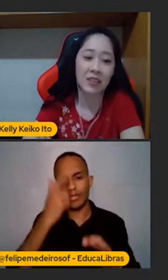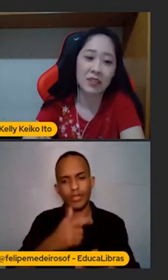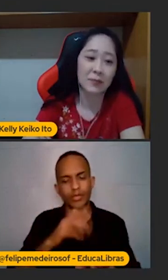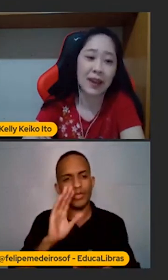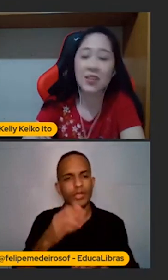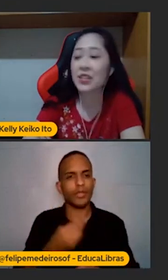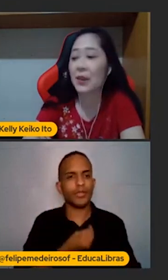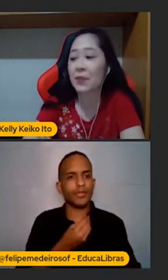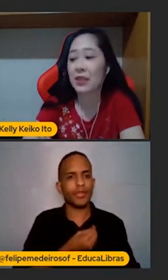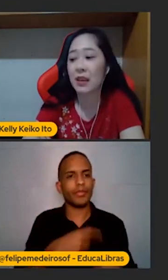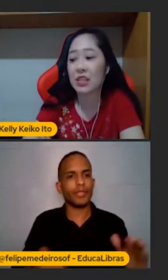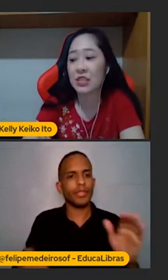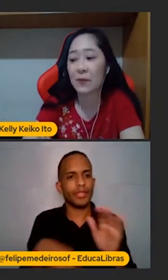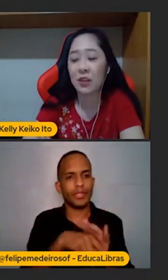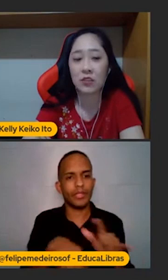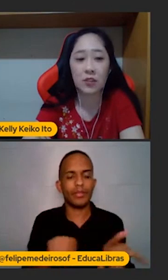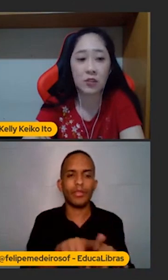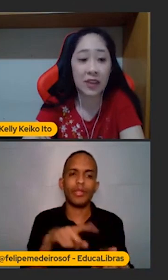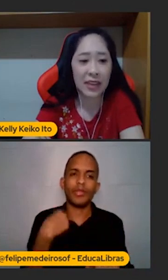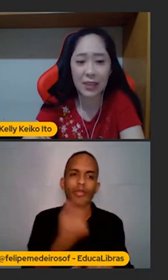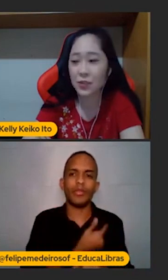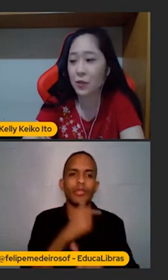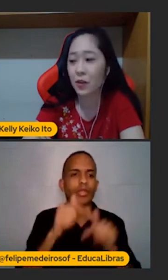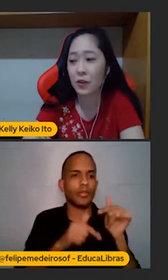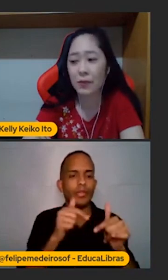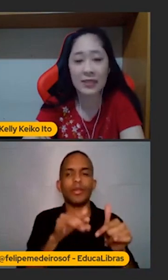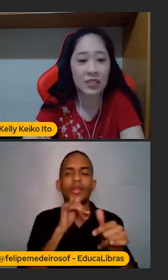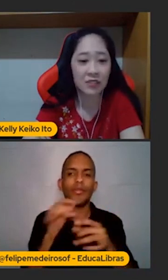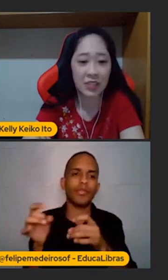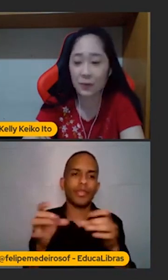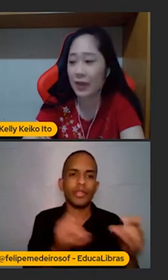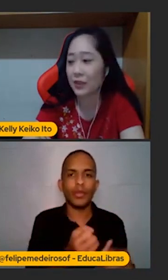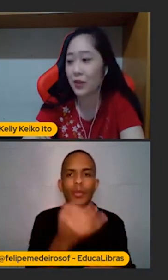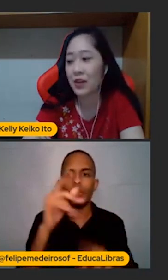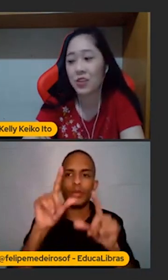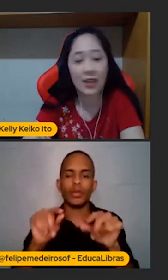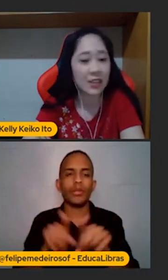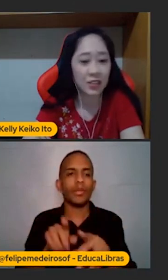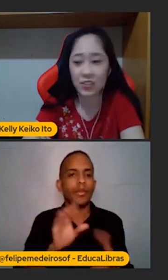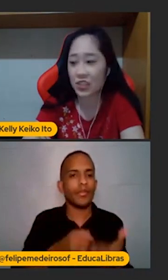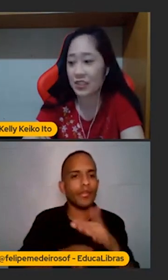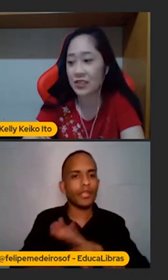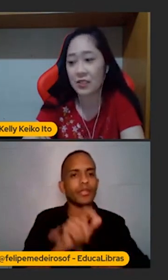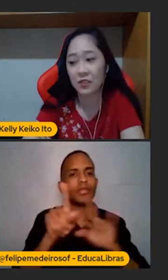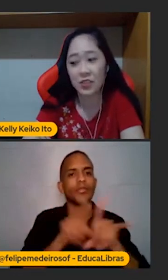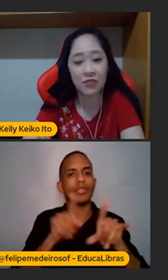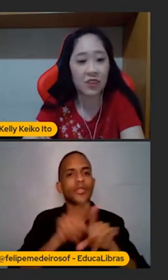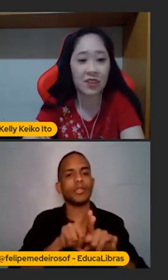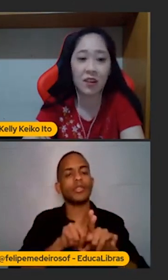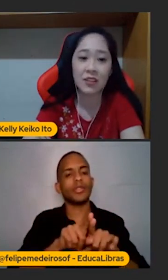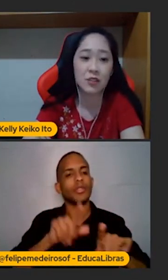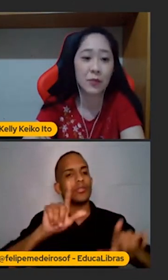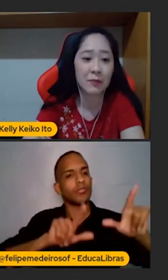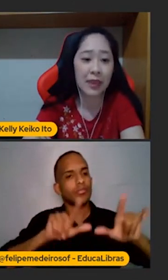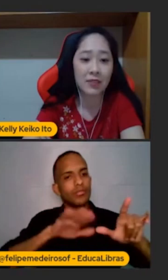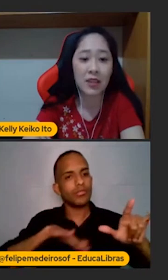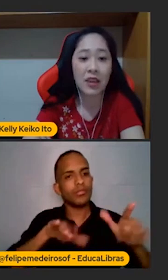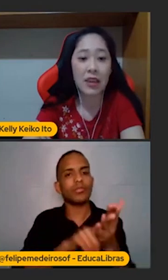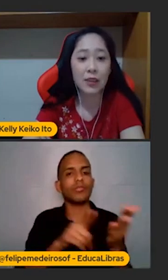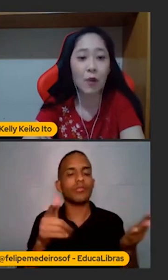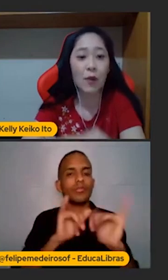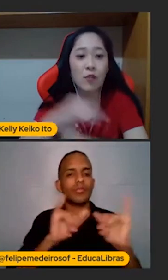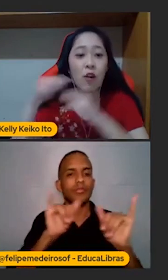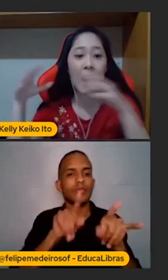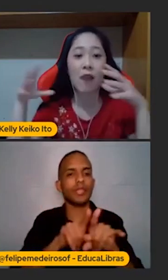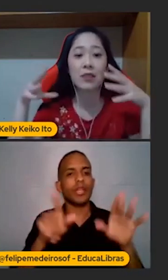participei Que Eu Já Fiz parte né então a gente trabalhou tanto que o varejo conta empresa de investimento jornal de notícias seguro de vida loja de